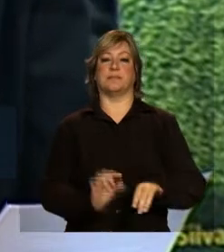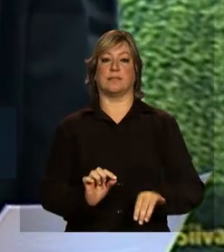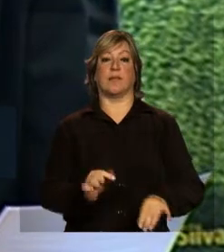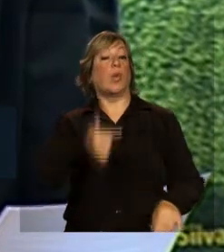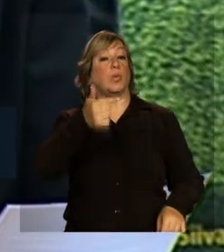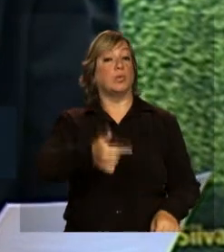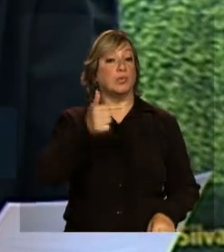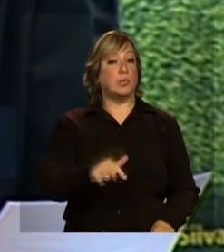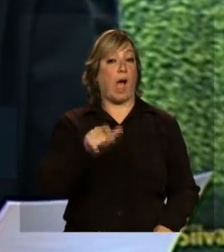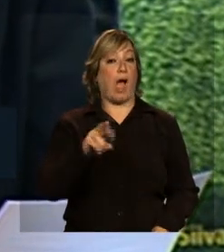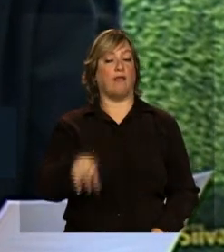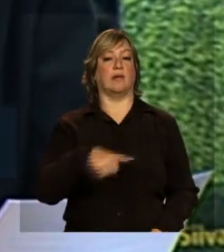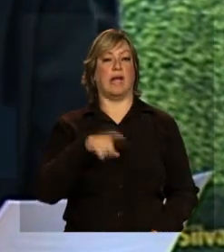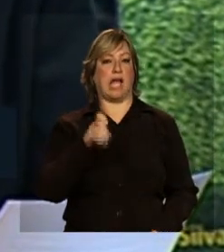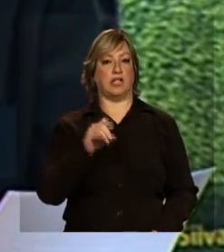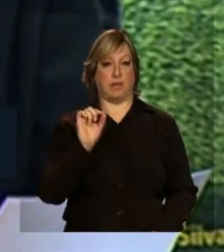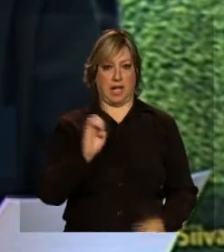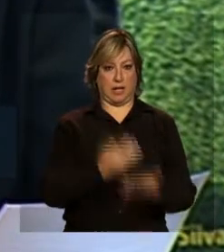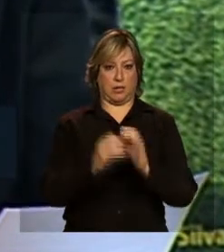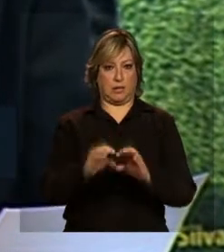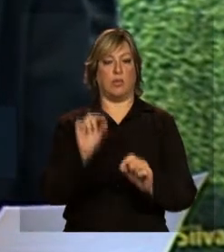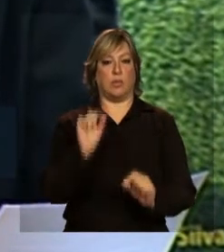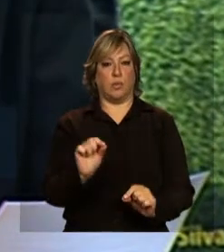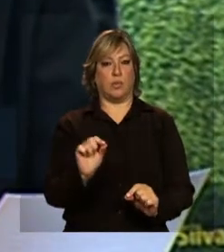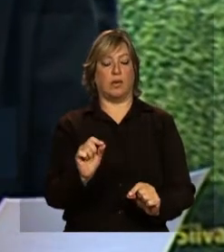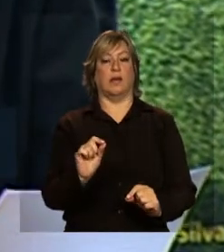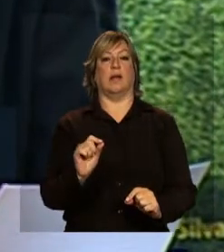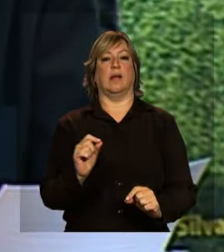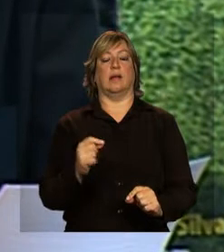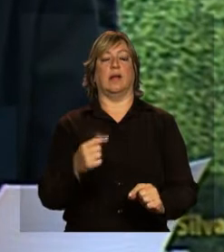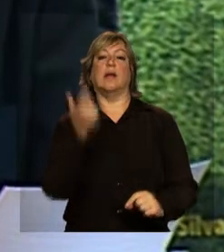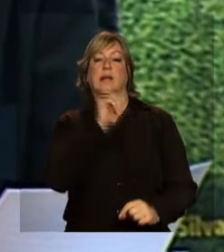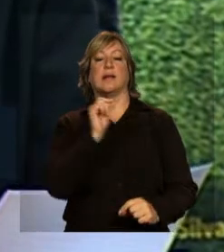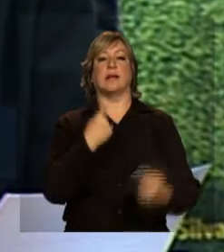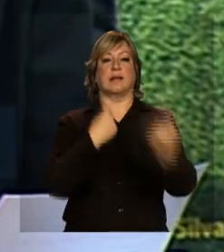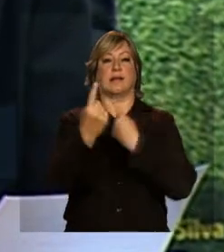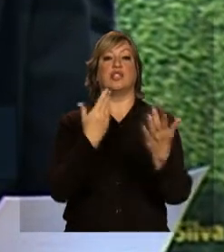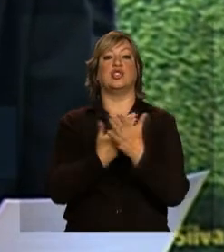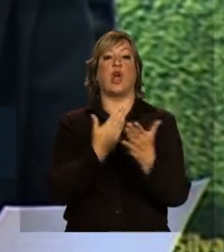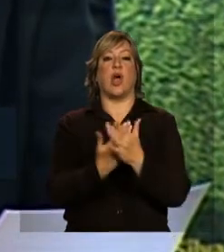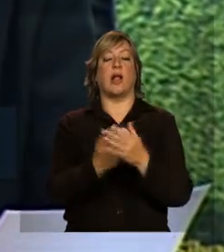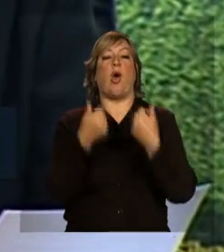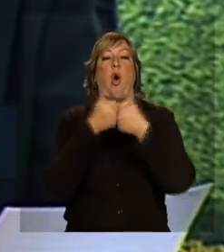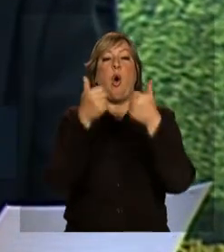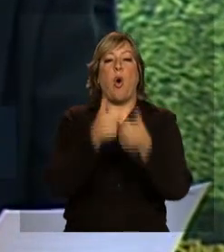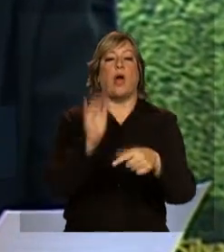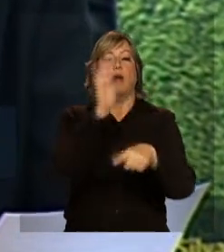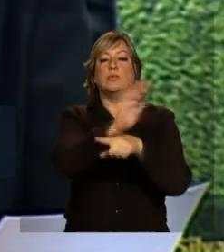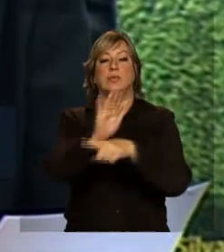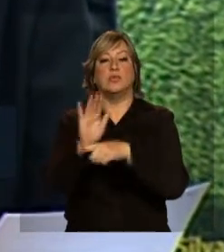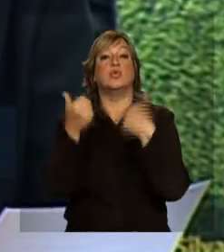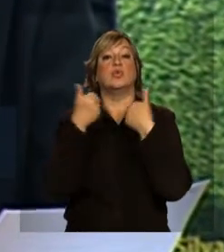O segundo objetivo no eixo educação é o transporte escolar acessível, com vistas a